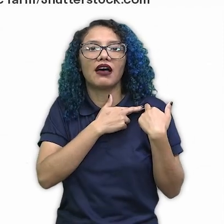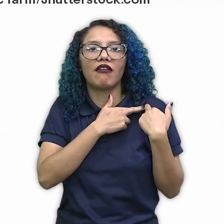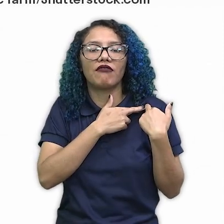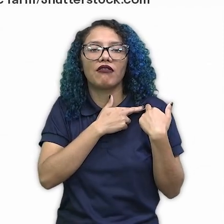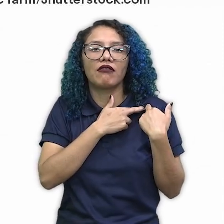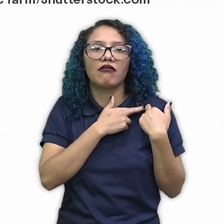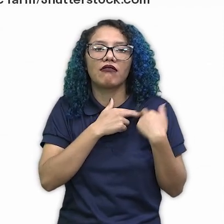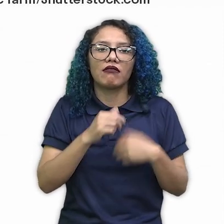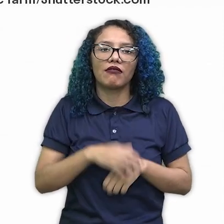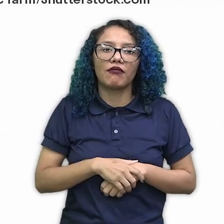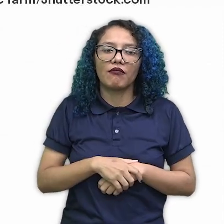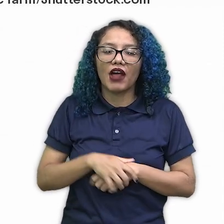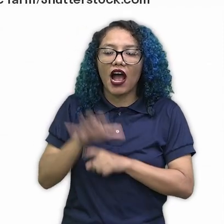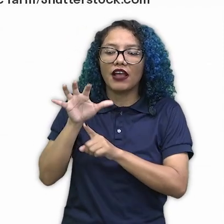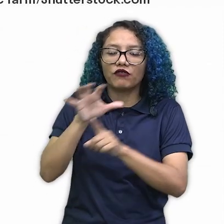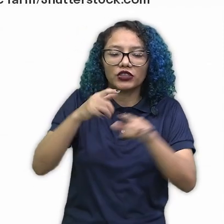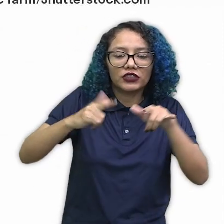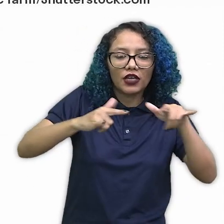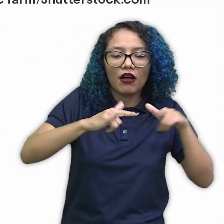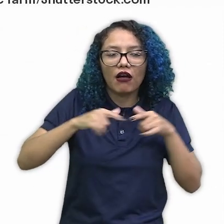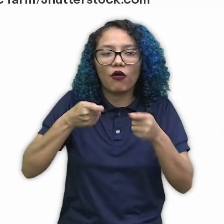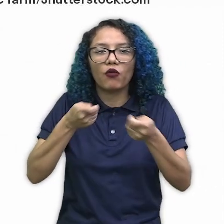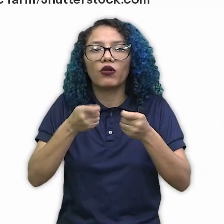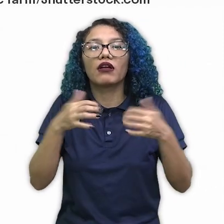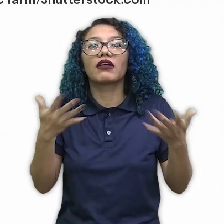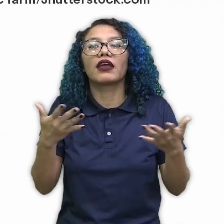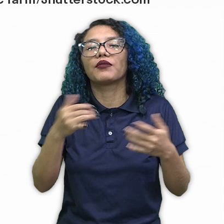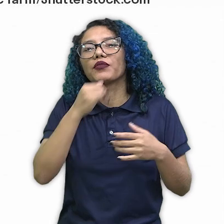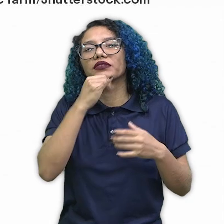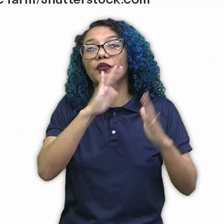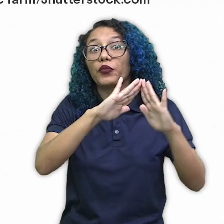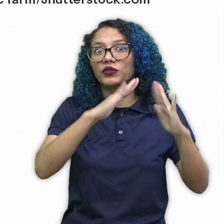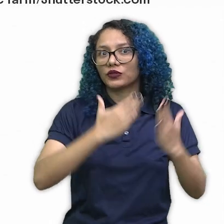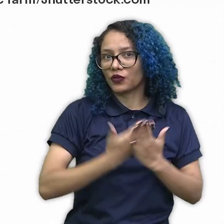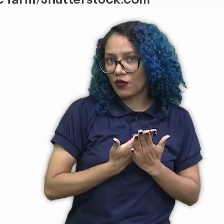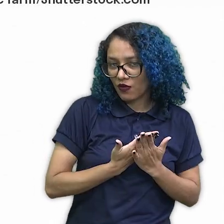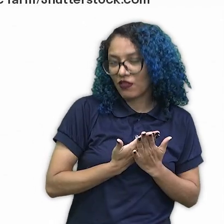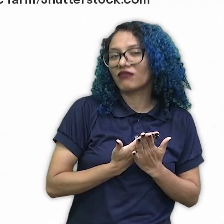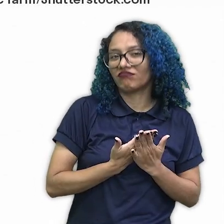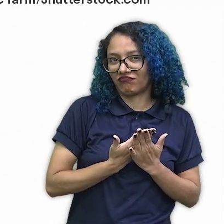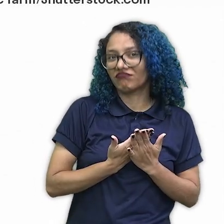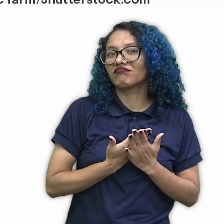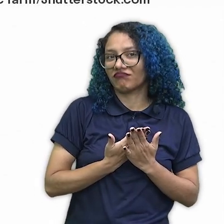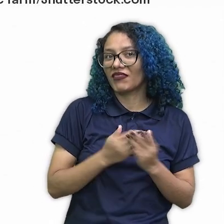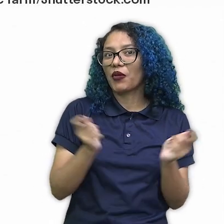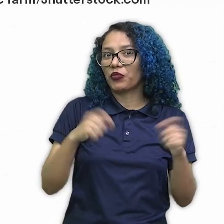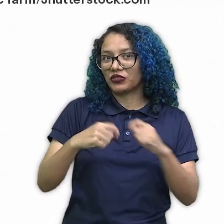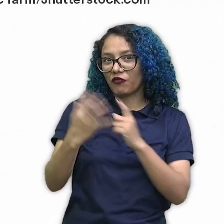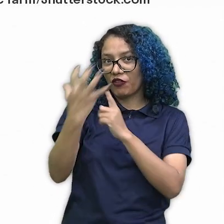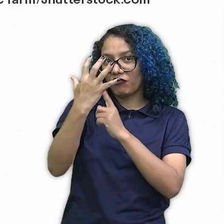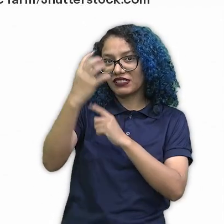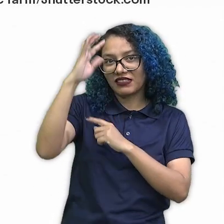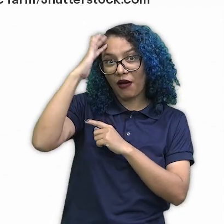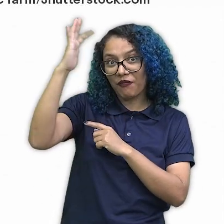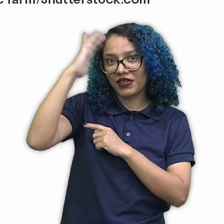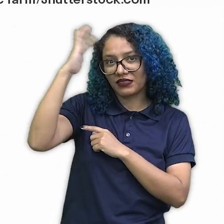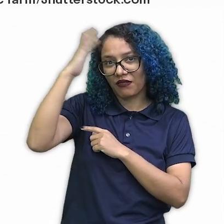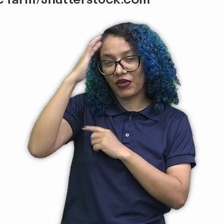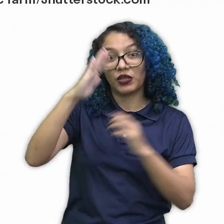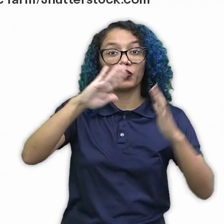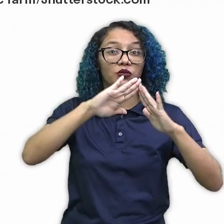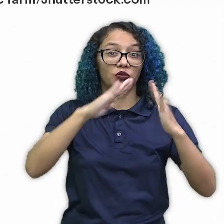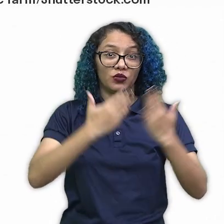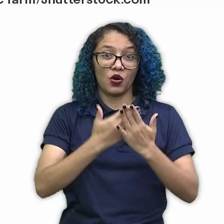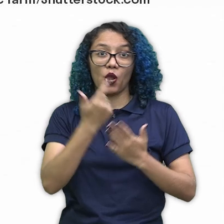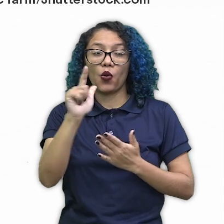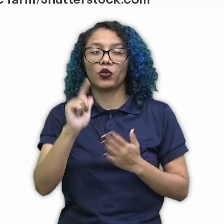é que dociliza o nosso corpo e a nossa mente? A escola. Olha só, a escola, professor, a escola. Por